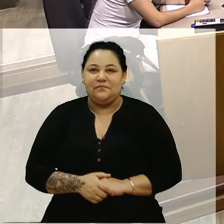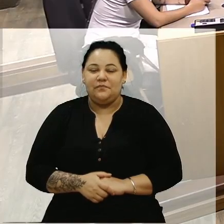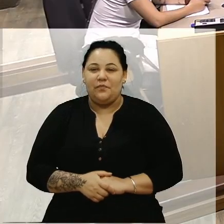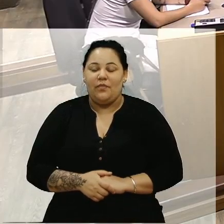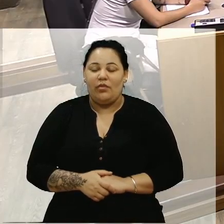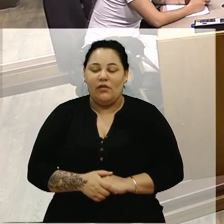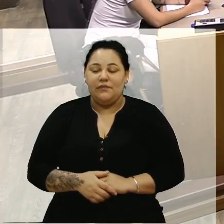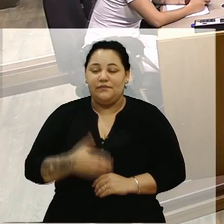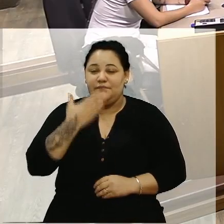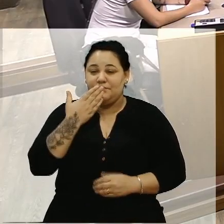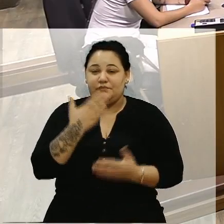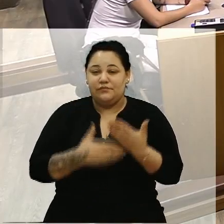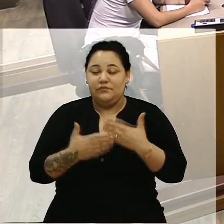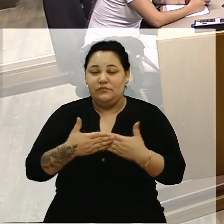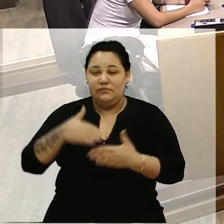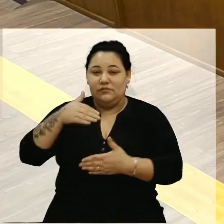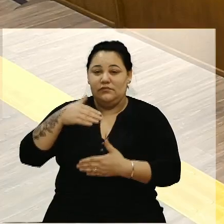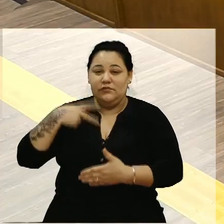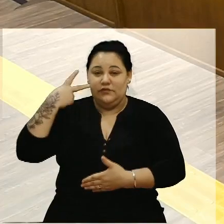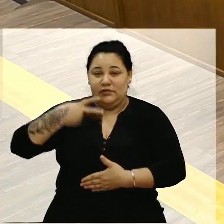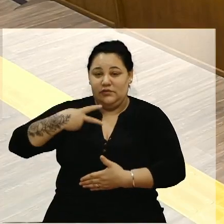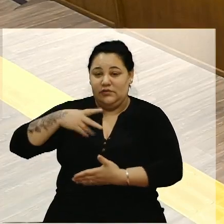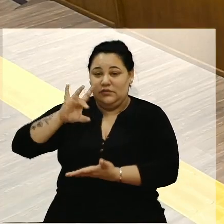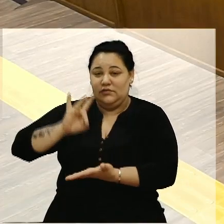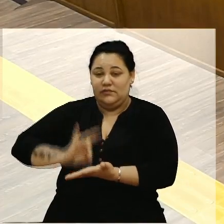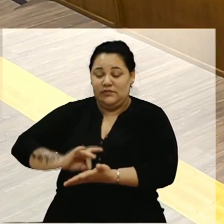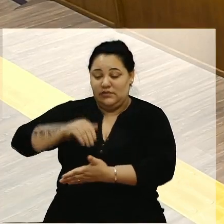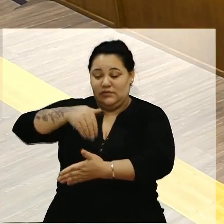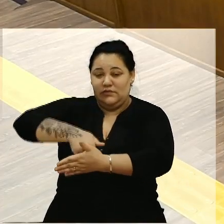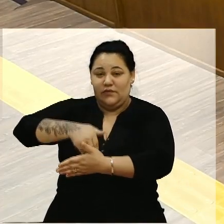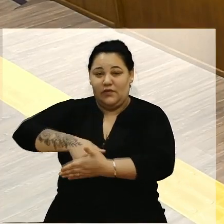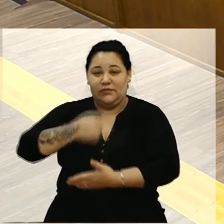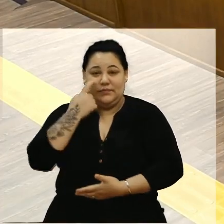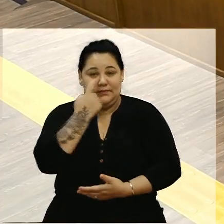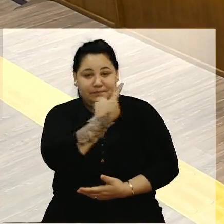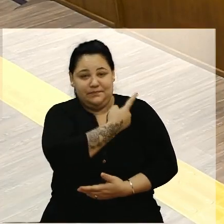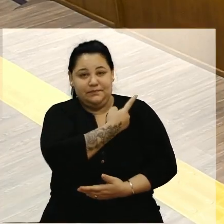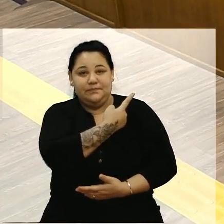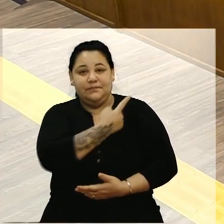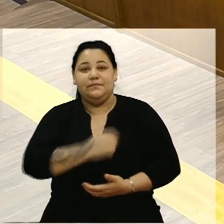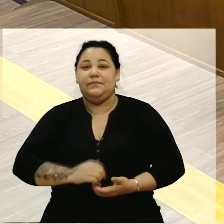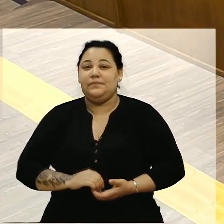Solicito às vereadoras e vereadores que registrem os seus votos.